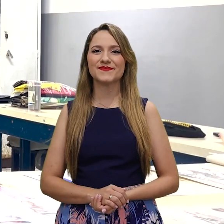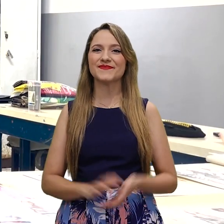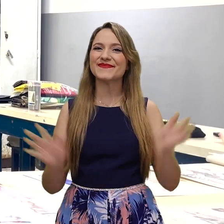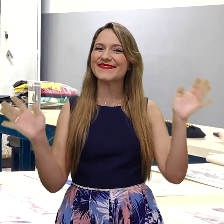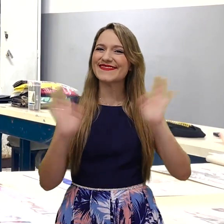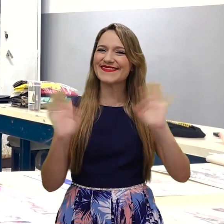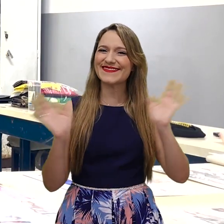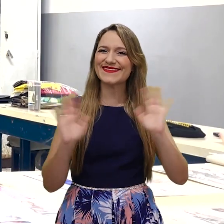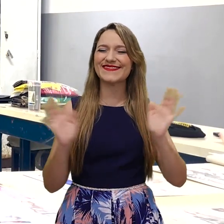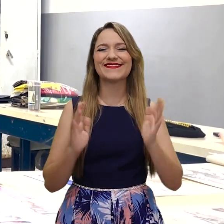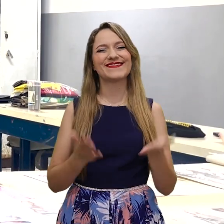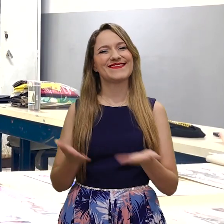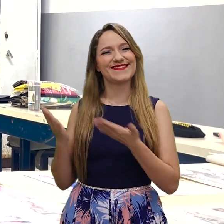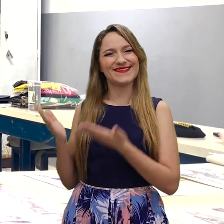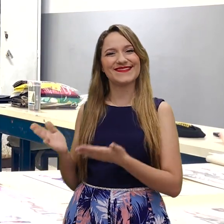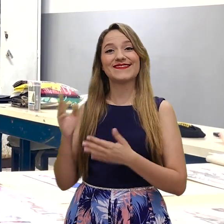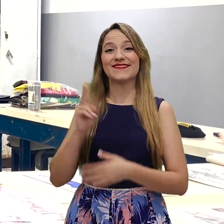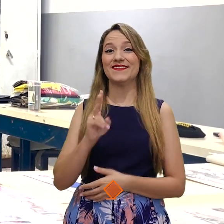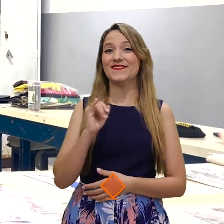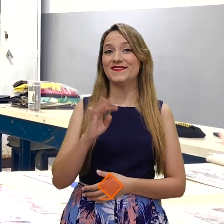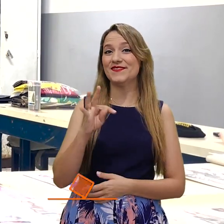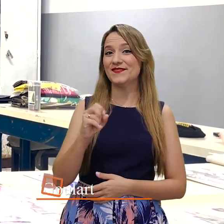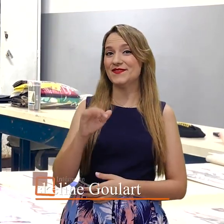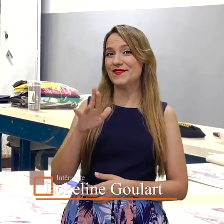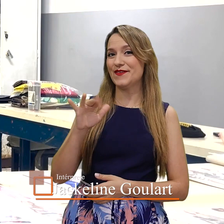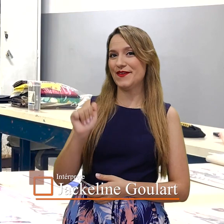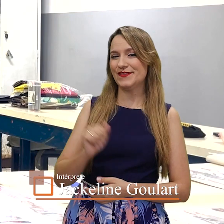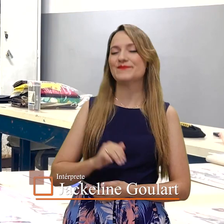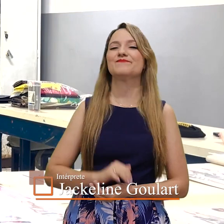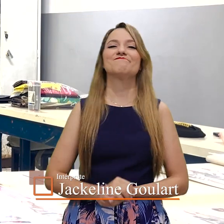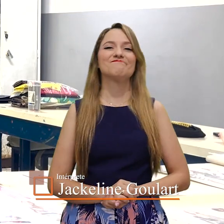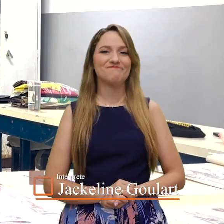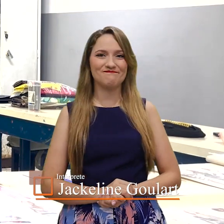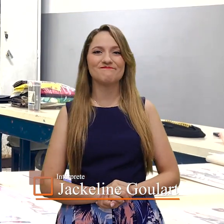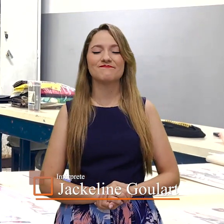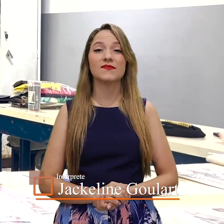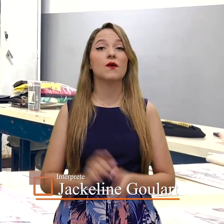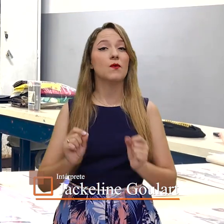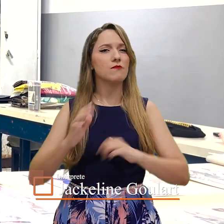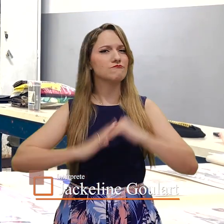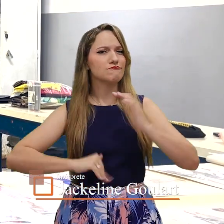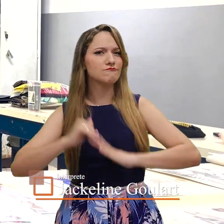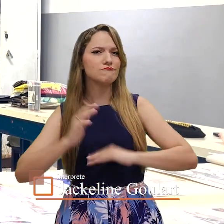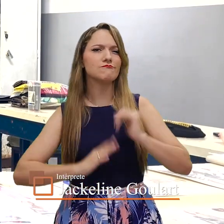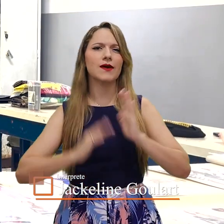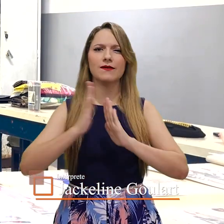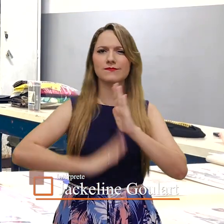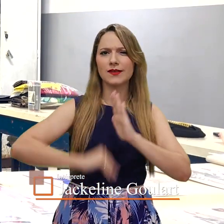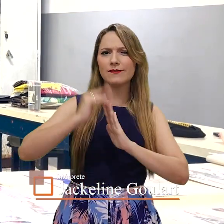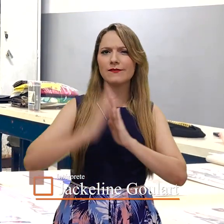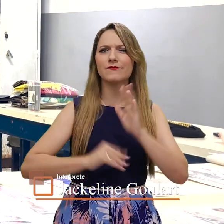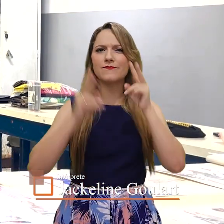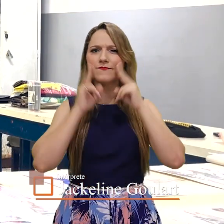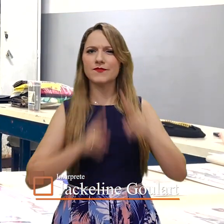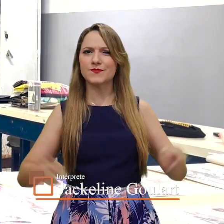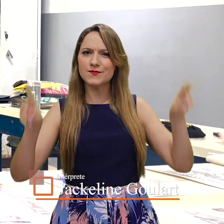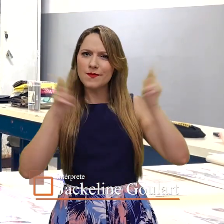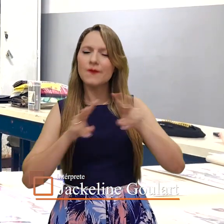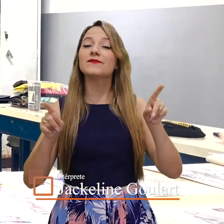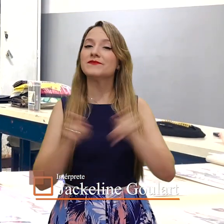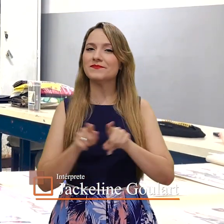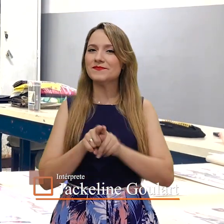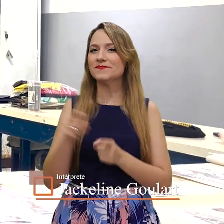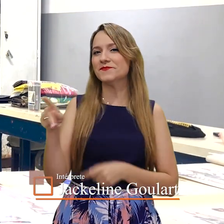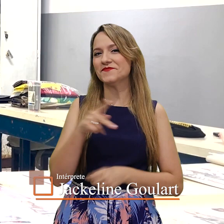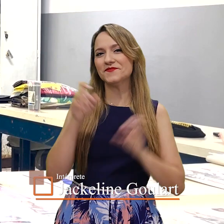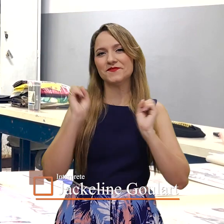Olá, eu, Vitória, sou Cacilda Vitória, artista visual e professora de desenho de moda. E